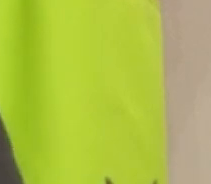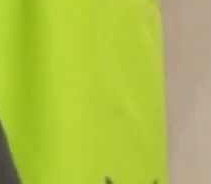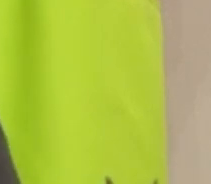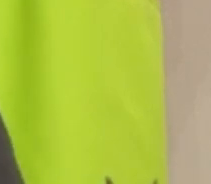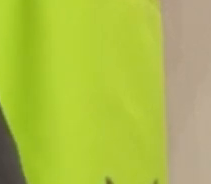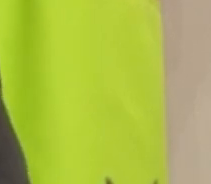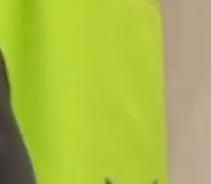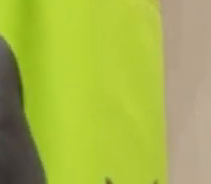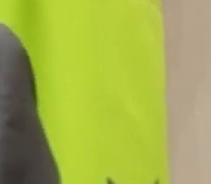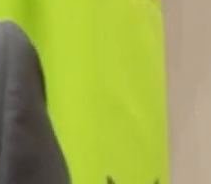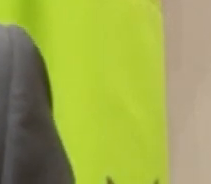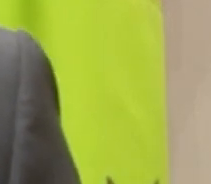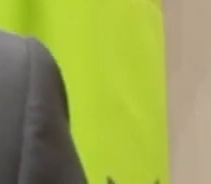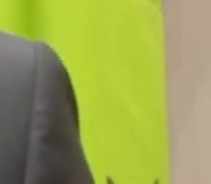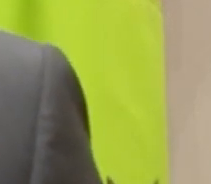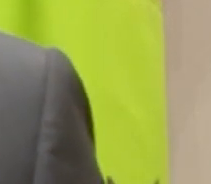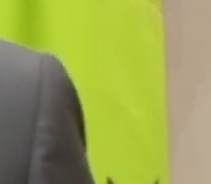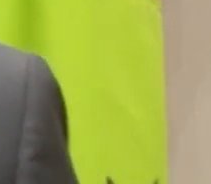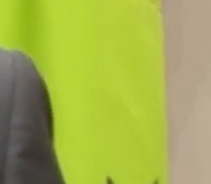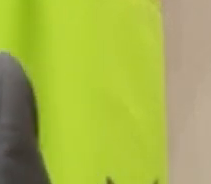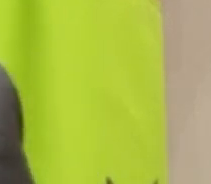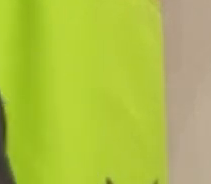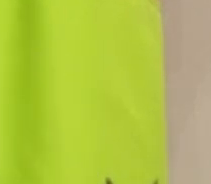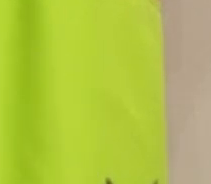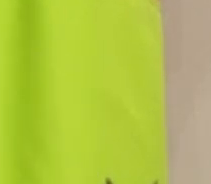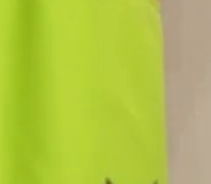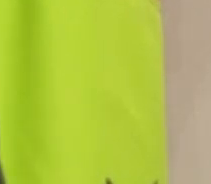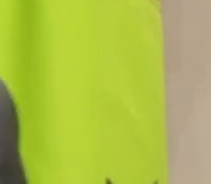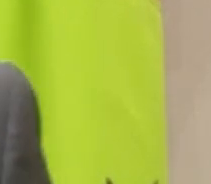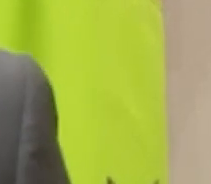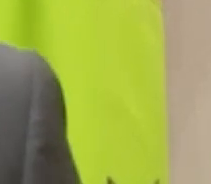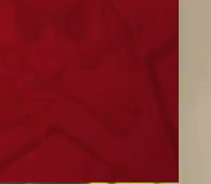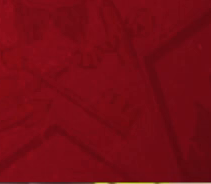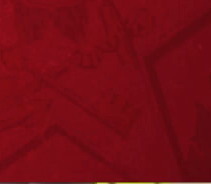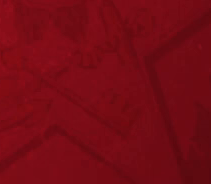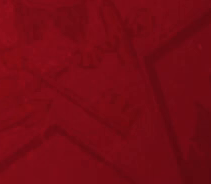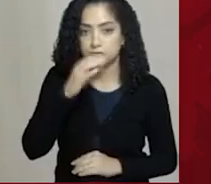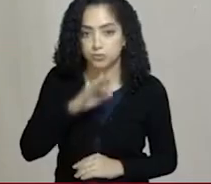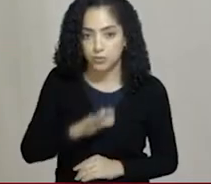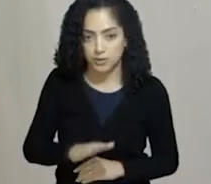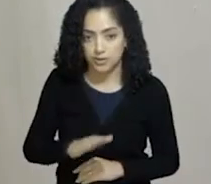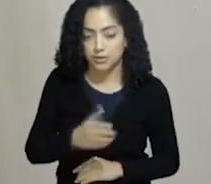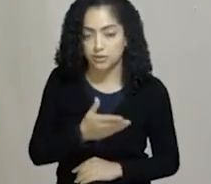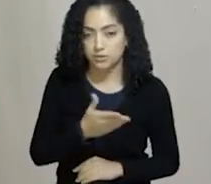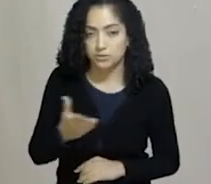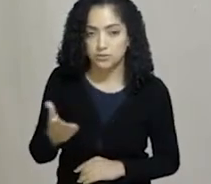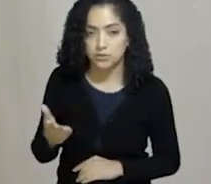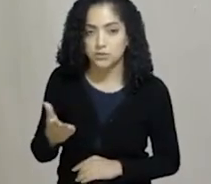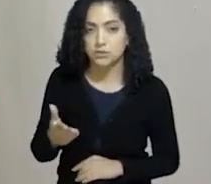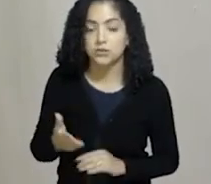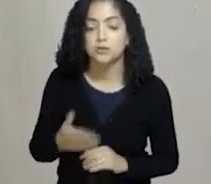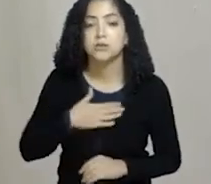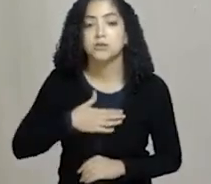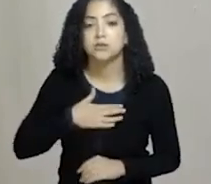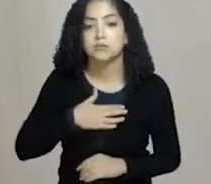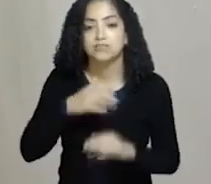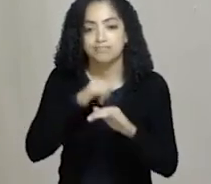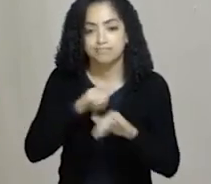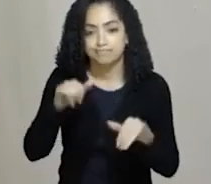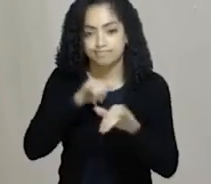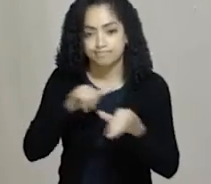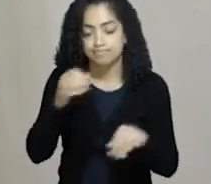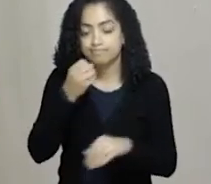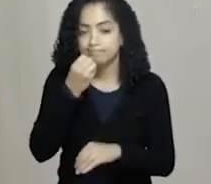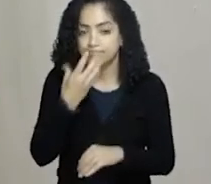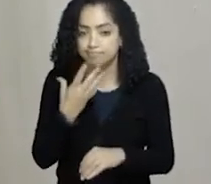decide por meio do qual as suas emendas impositivas serão destinadas quero saudá-los como a notícia que nos deixou